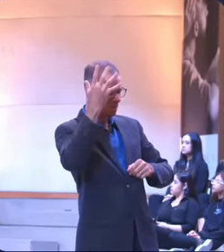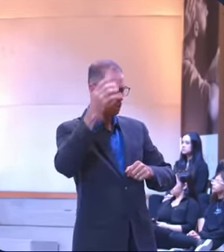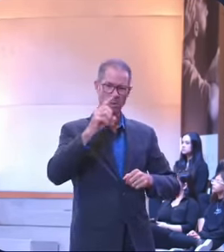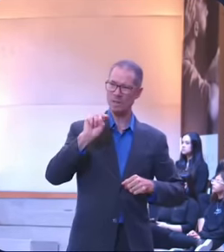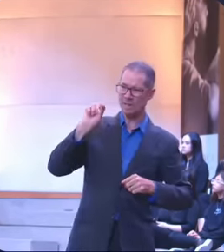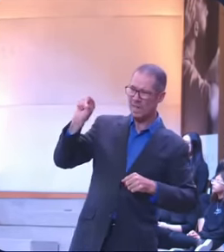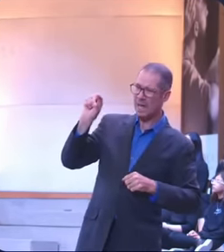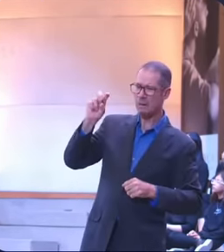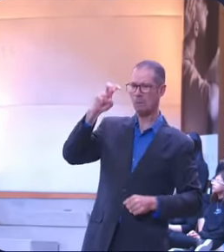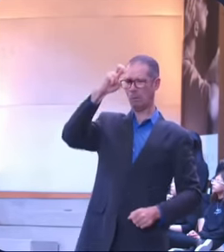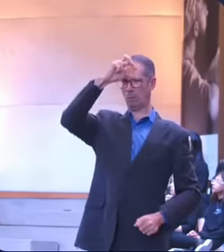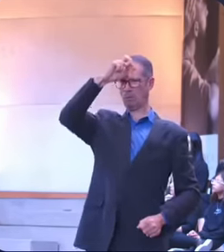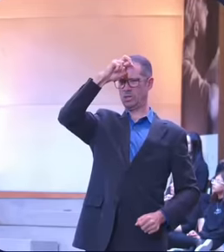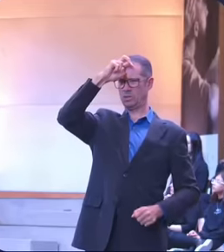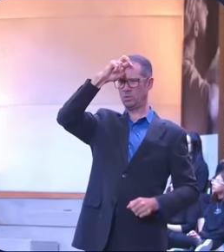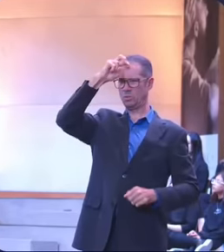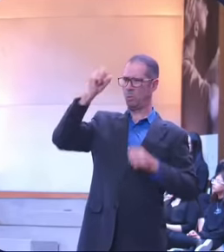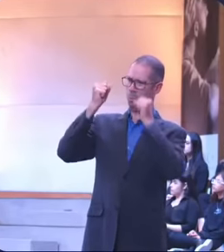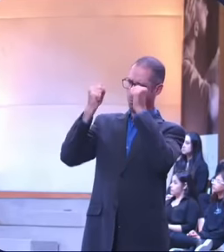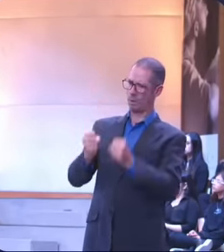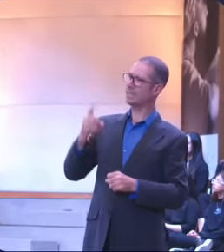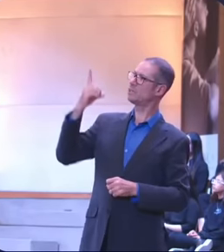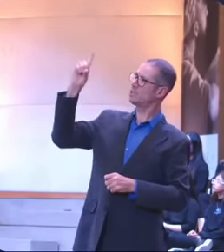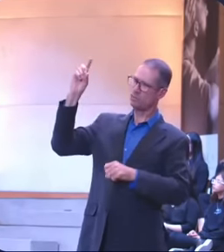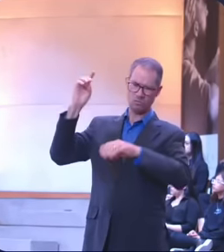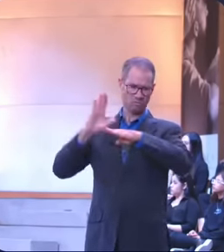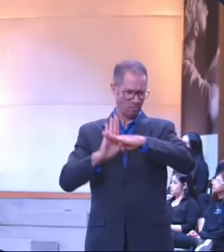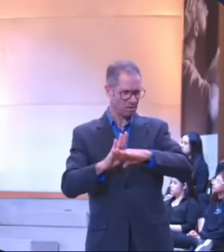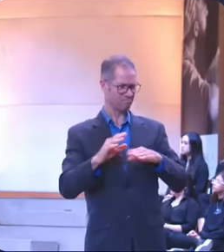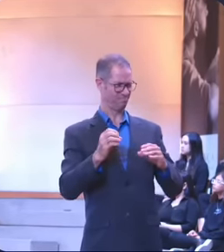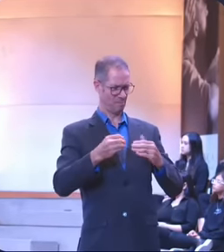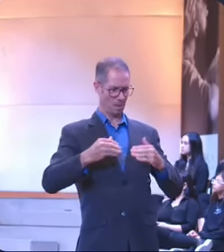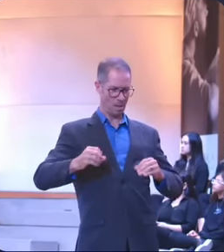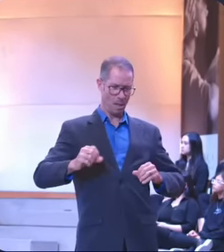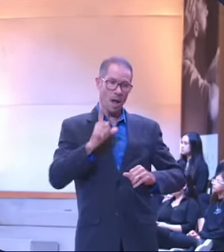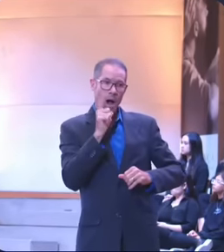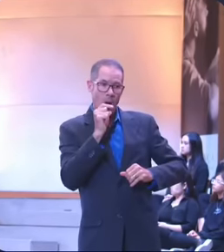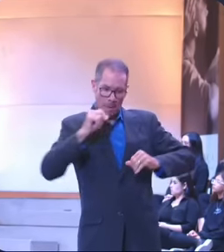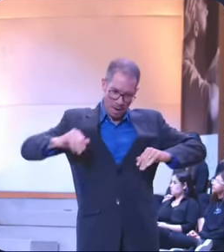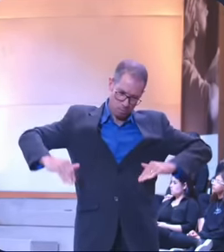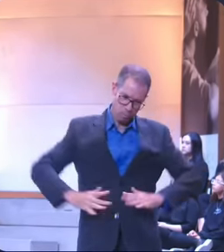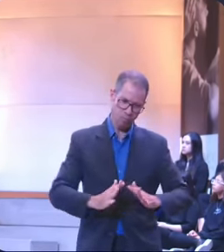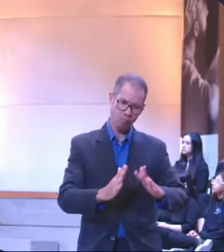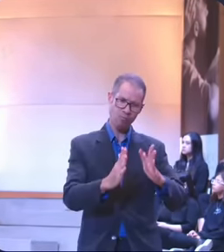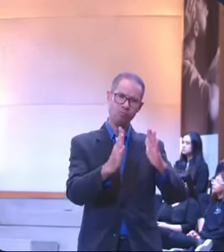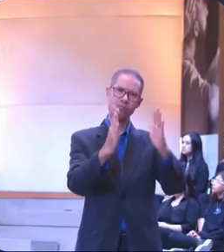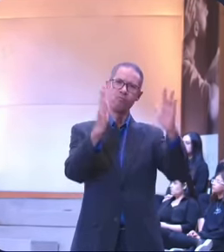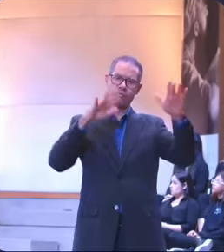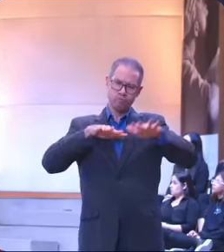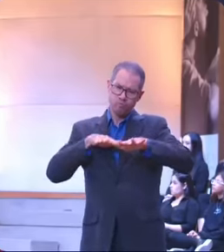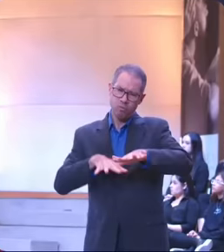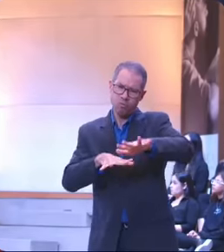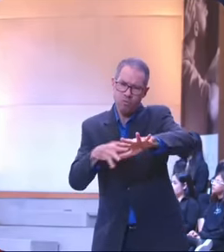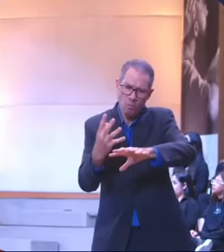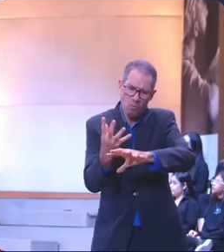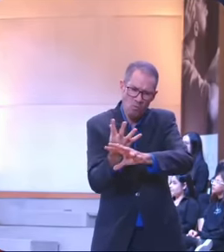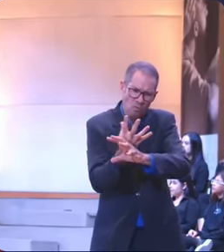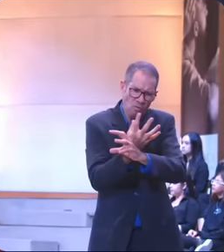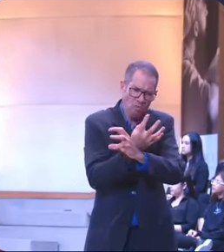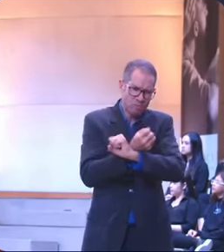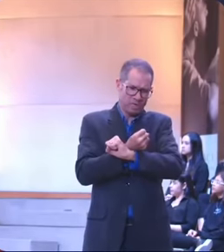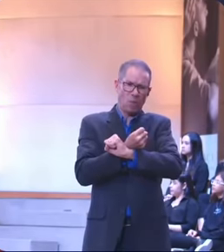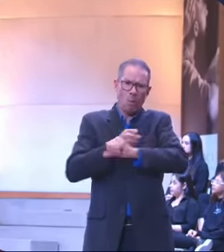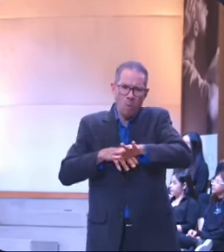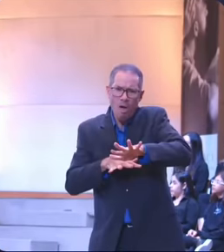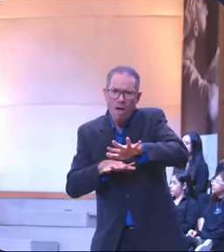do Egito, ou como se eles tivessem feito a abertura do mar, por onde eles passaram a pé enxuto, como